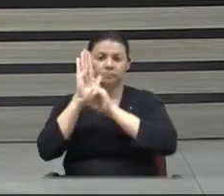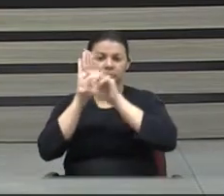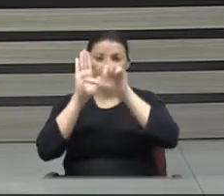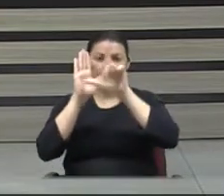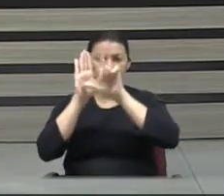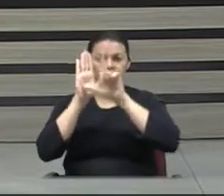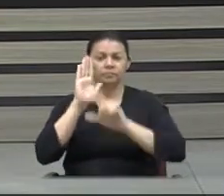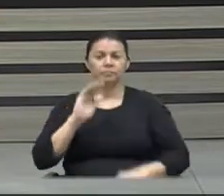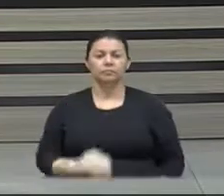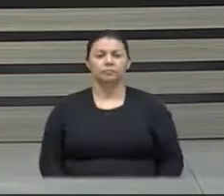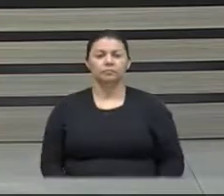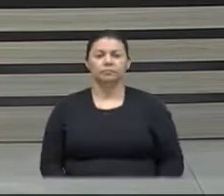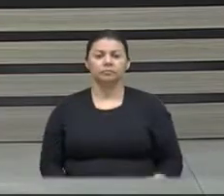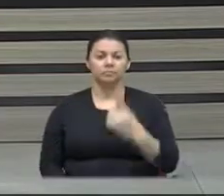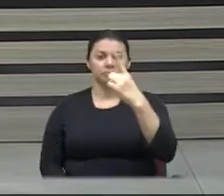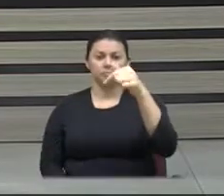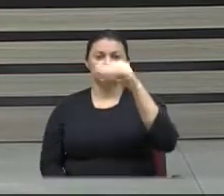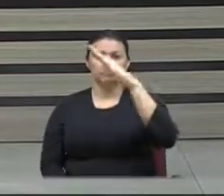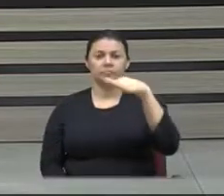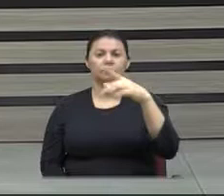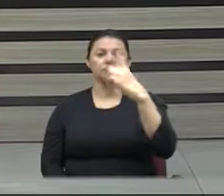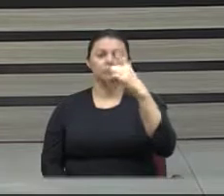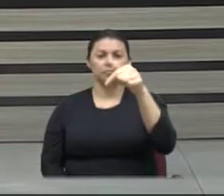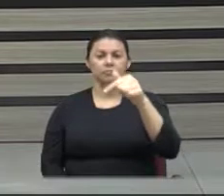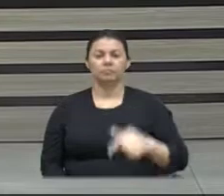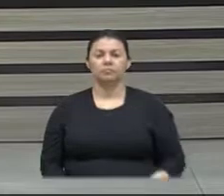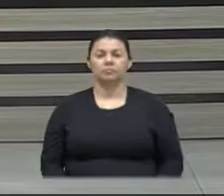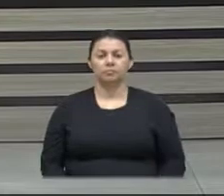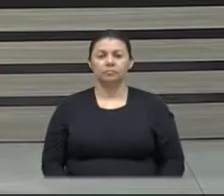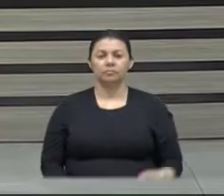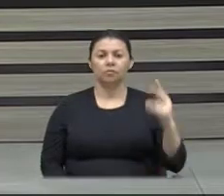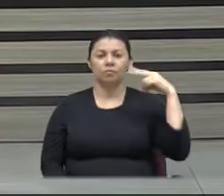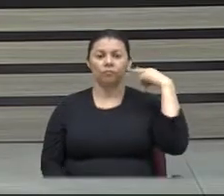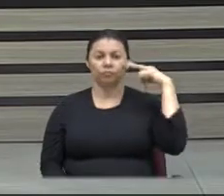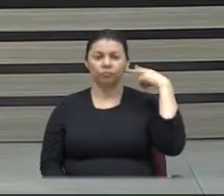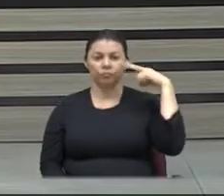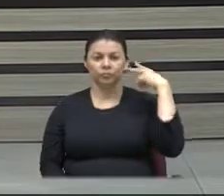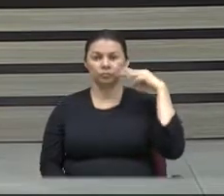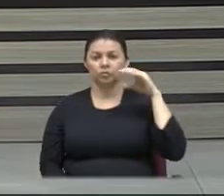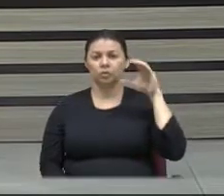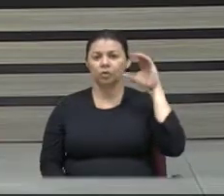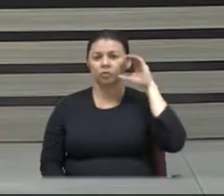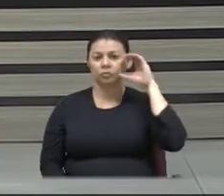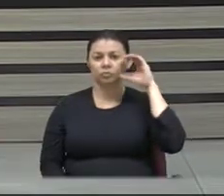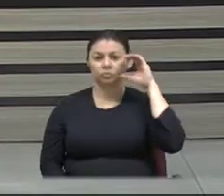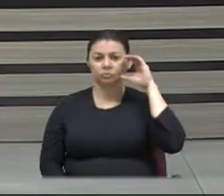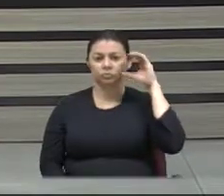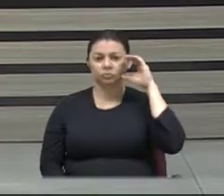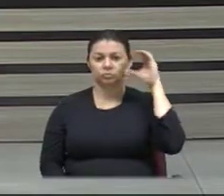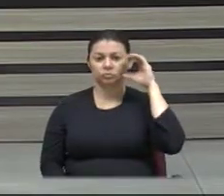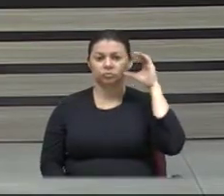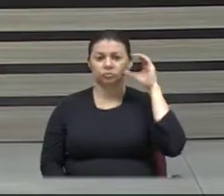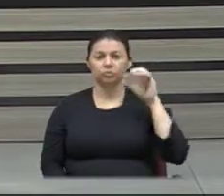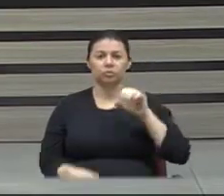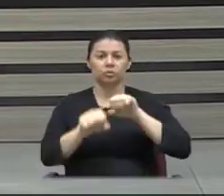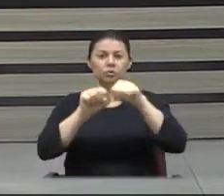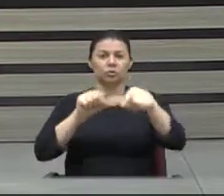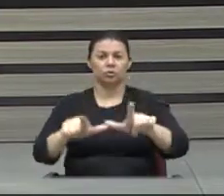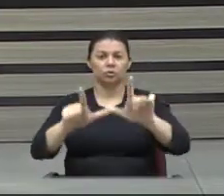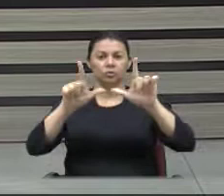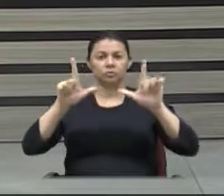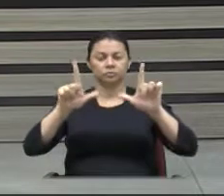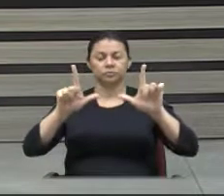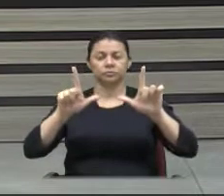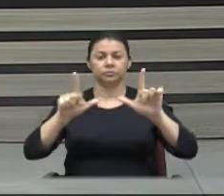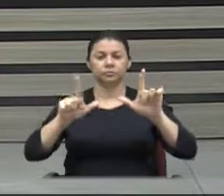17/2007 de autoria do vereador constância berti dutra que consegue o diploma de gratidão da cidade de limeira